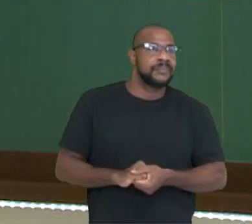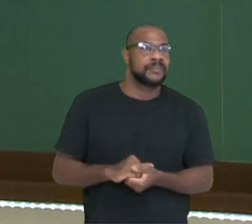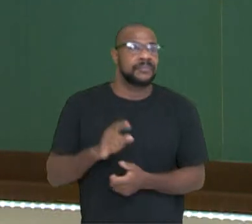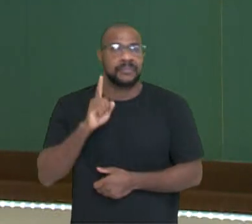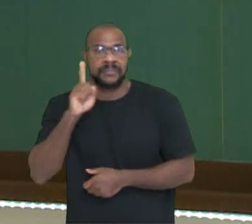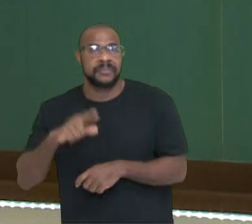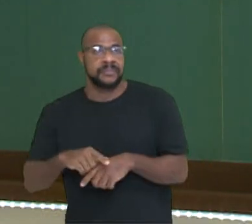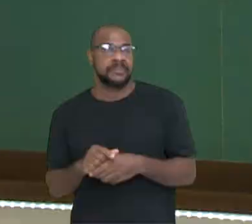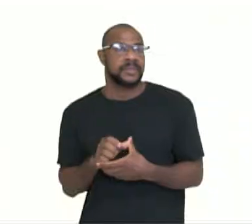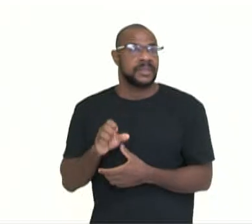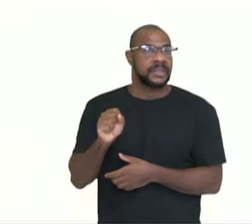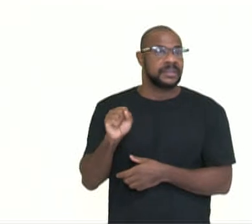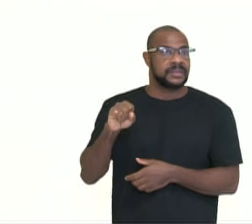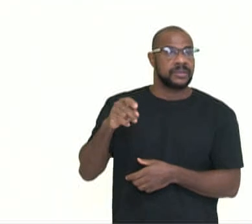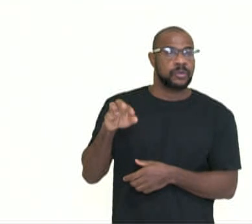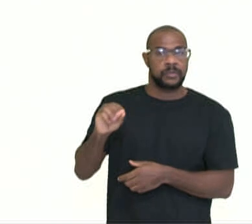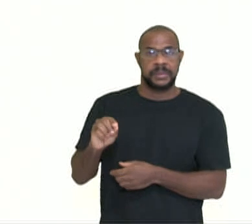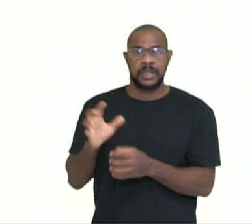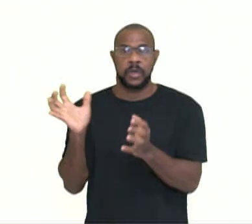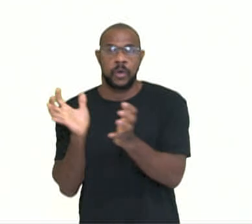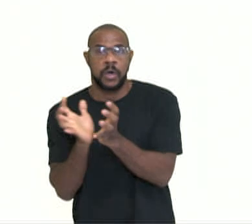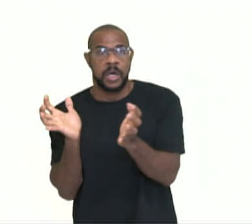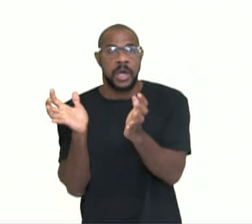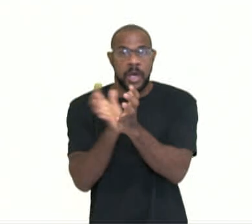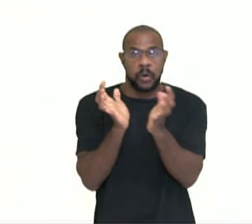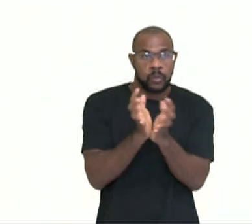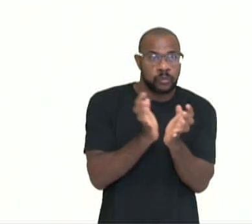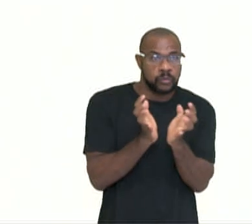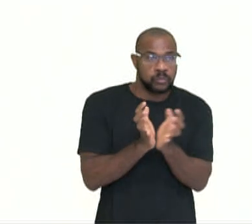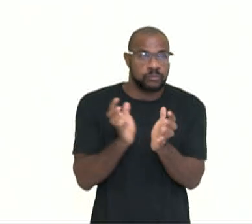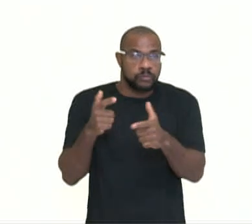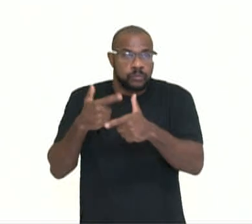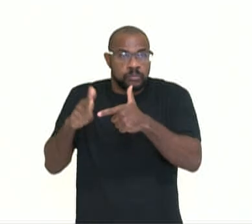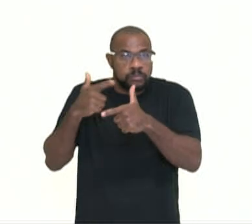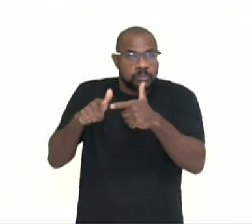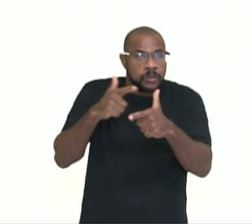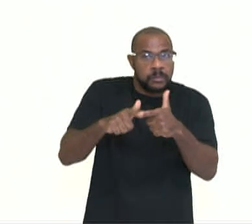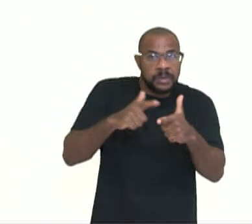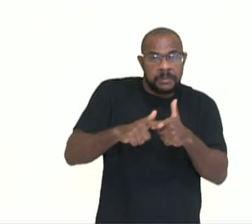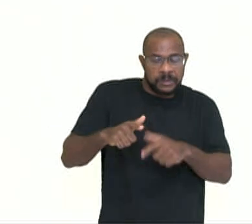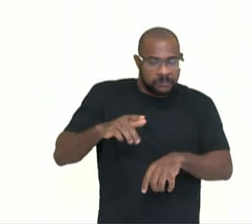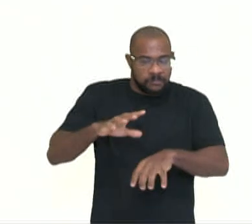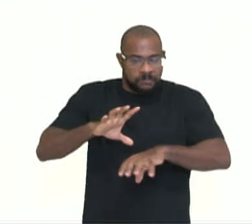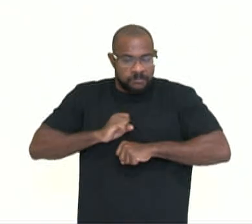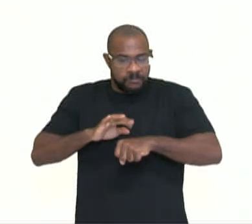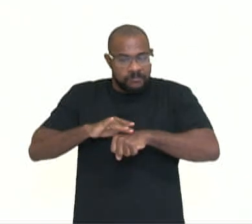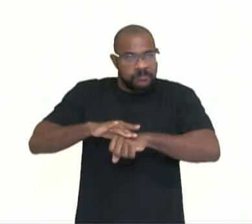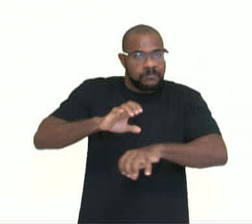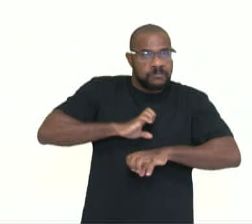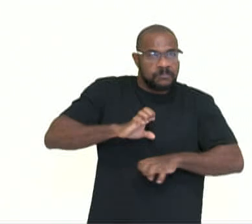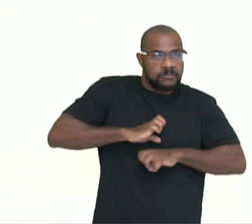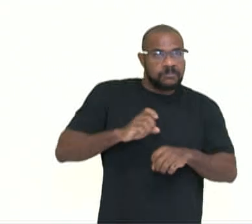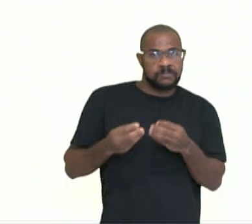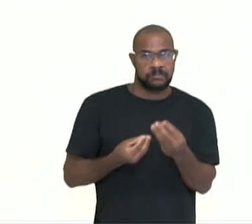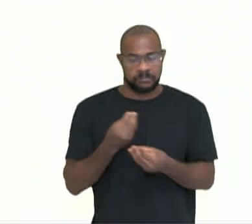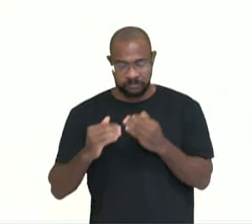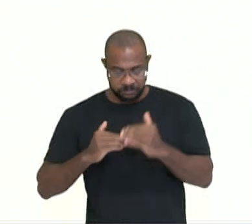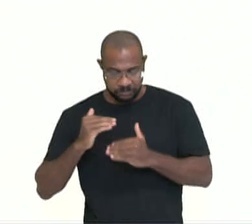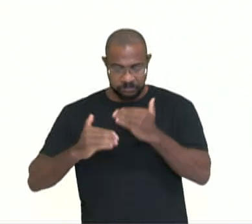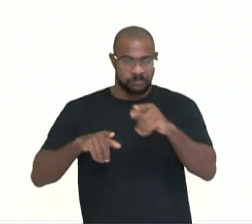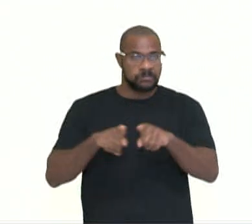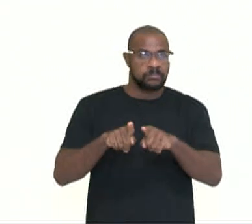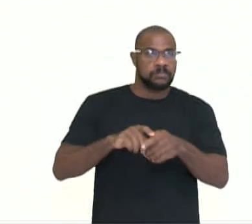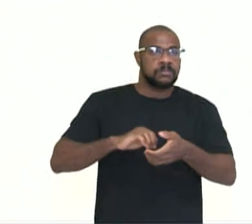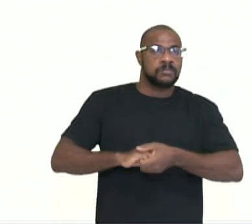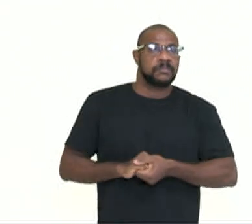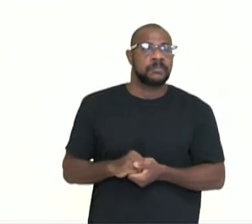conjunto de sintomas que definem uma determinada patologia. Então, a gente tem aqui um conjunto de sintomas comuns que definem